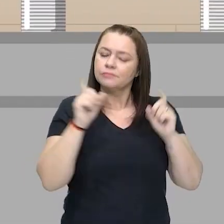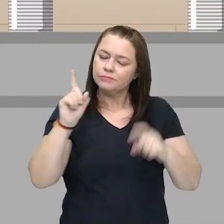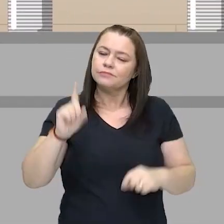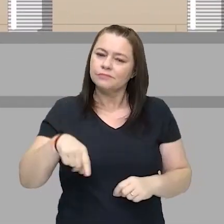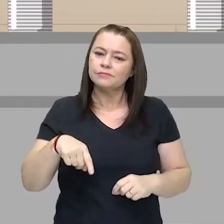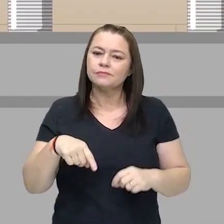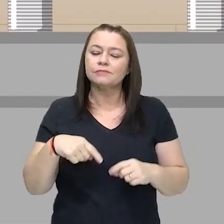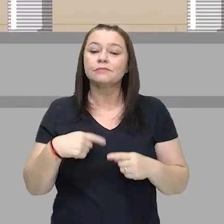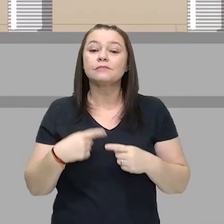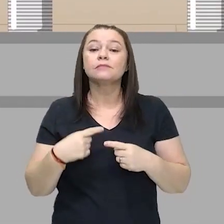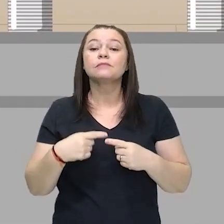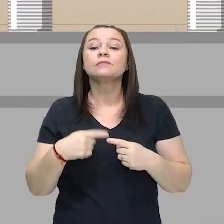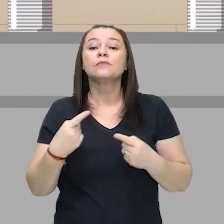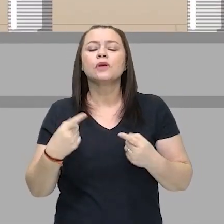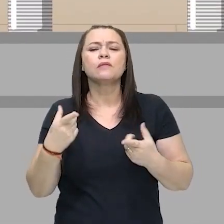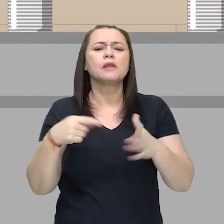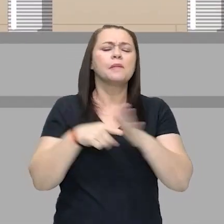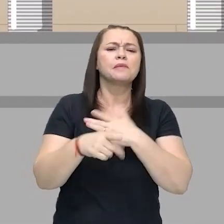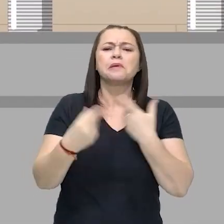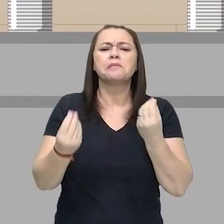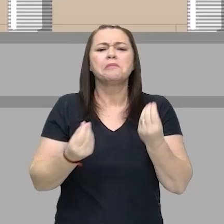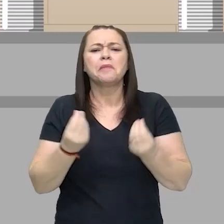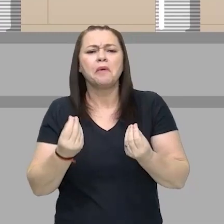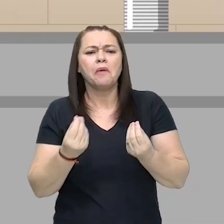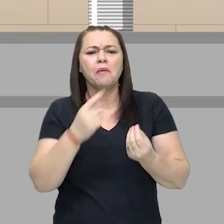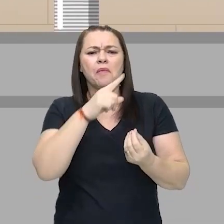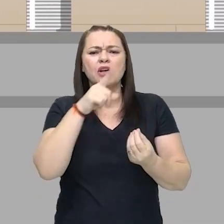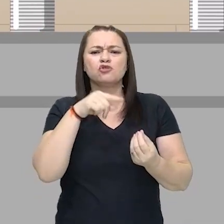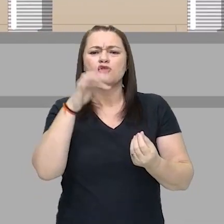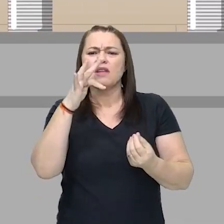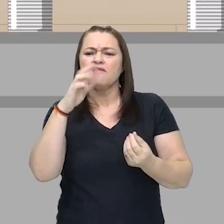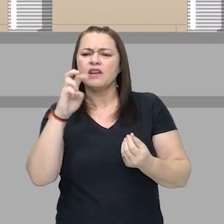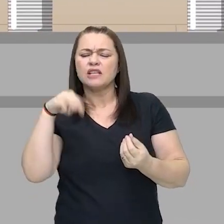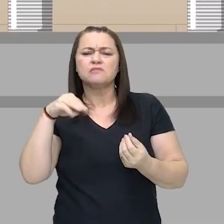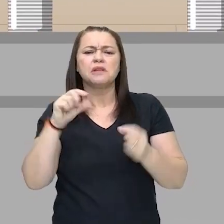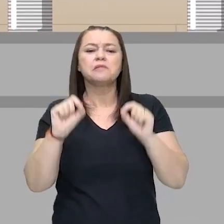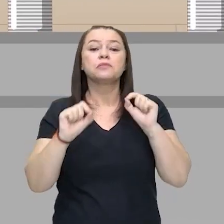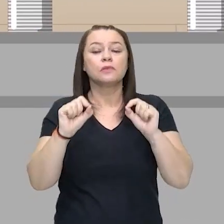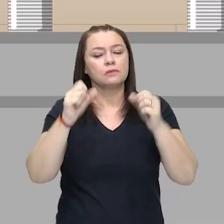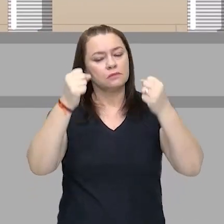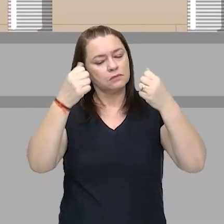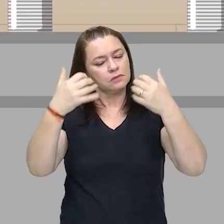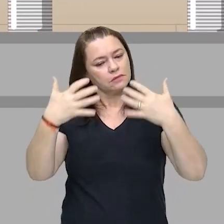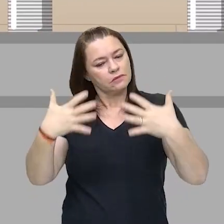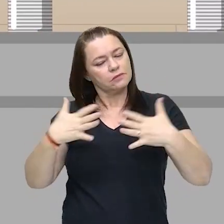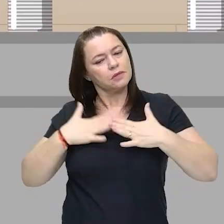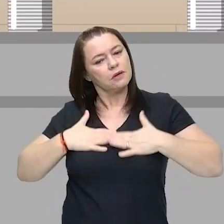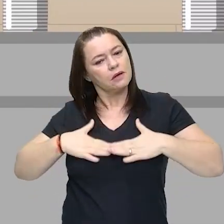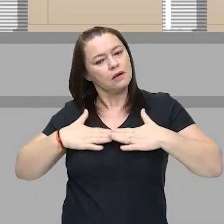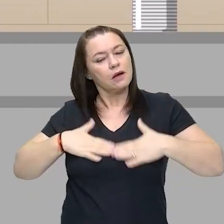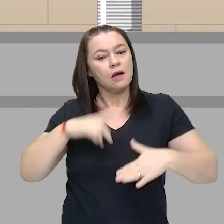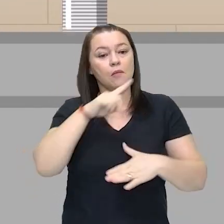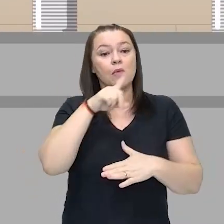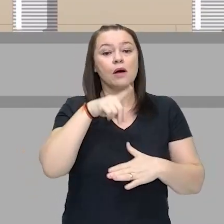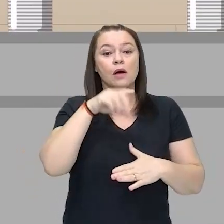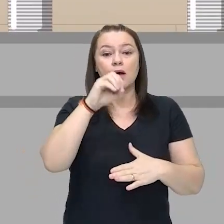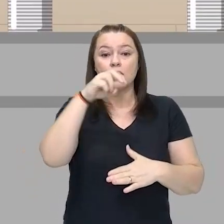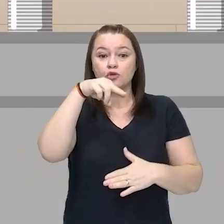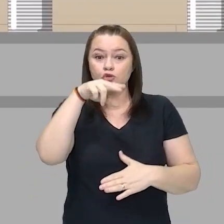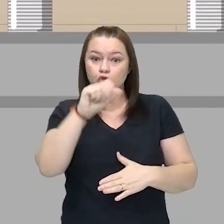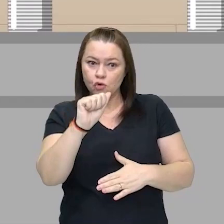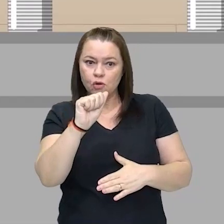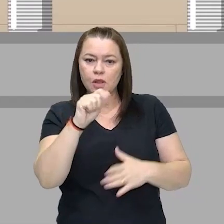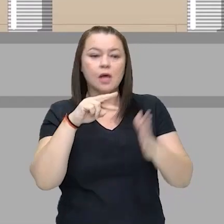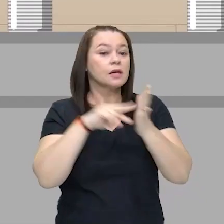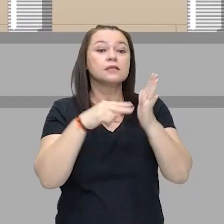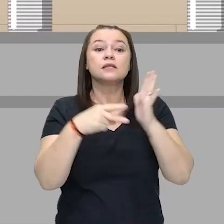mesmo. Mas você deve estar se perguntando, professor, o que é Zona Franca de Manaus? Vamos explicar com calma. Zona é isso aqui, ó. É